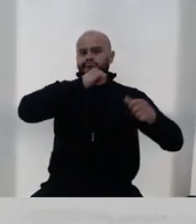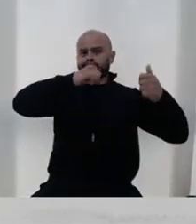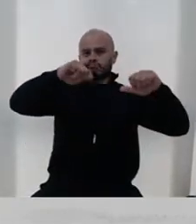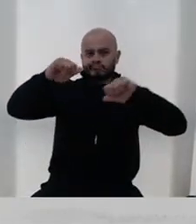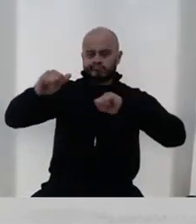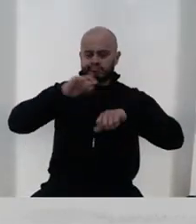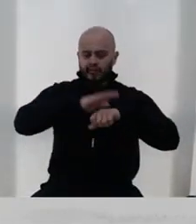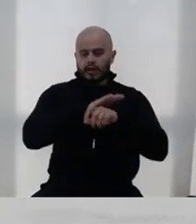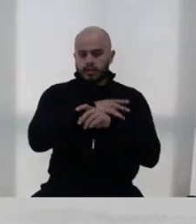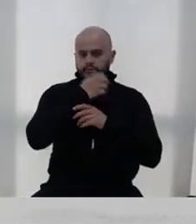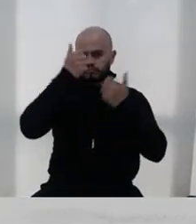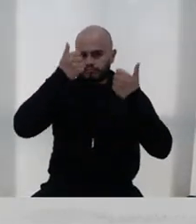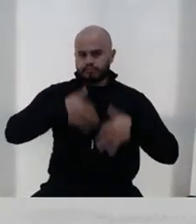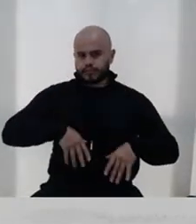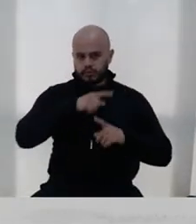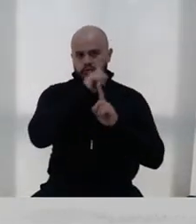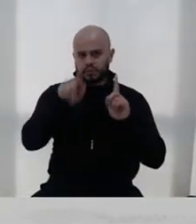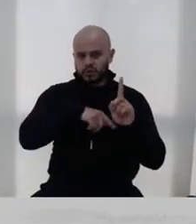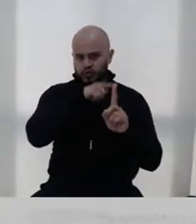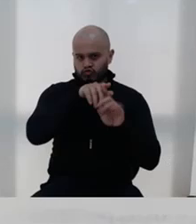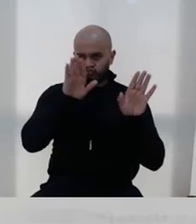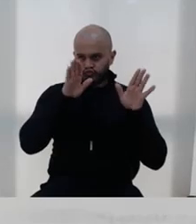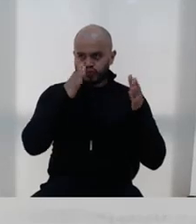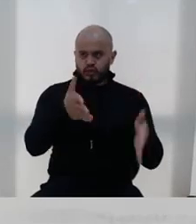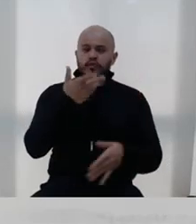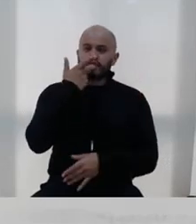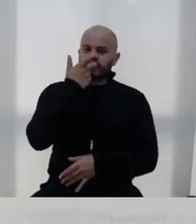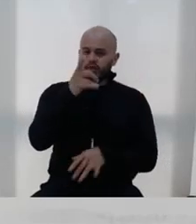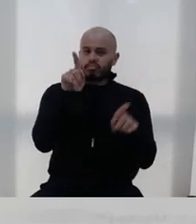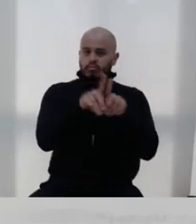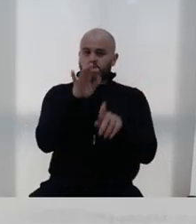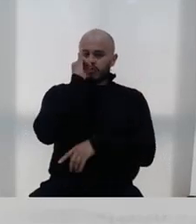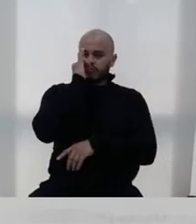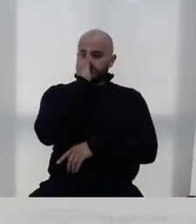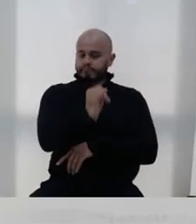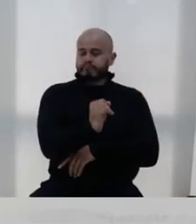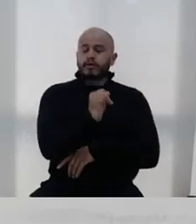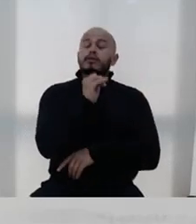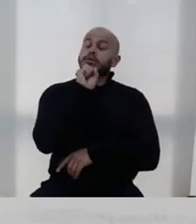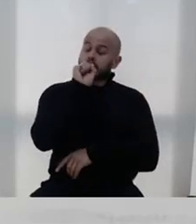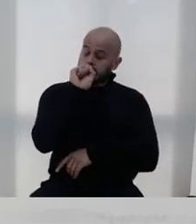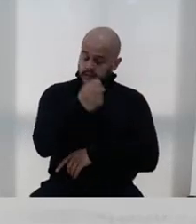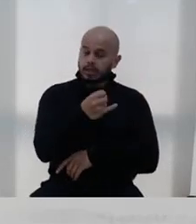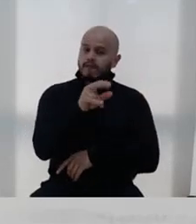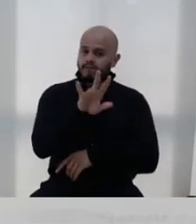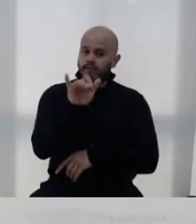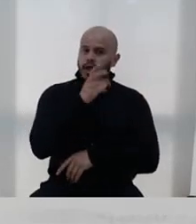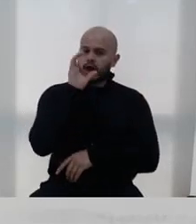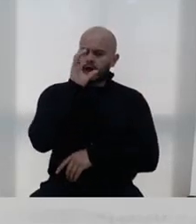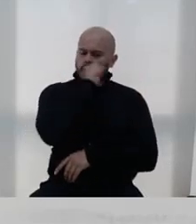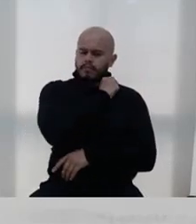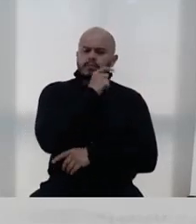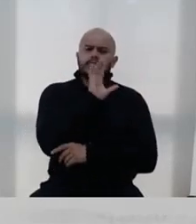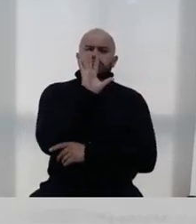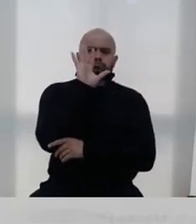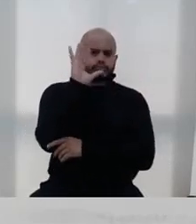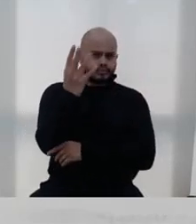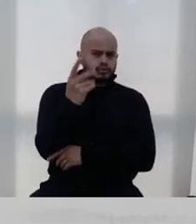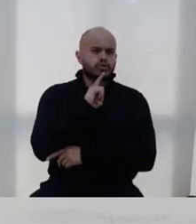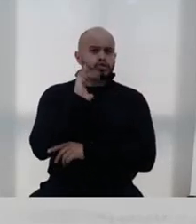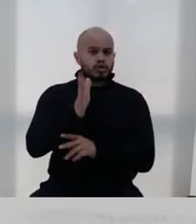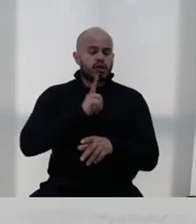bastante objetiva e clara, me dirijo a Vossa Excelência dizendo que, sim, isso acontecerá rapidamente. Nós estamos em termos